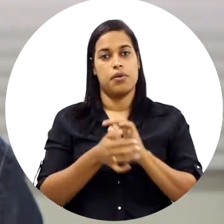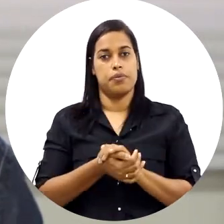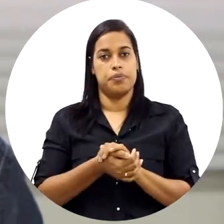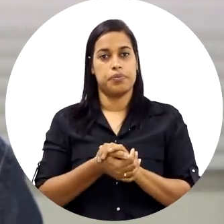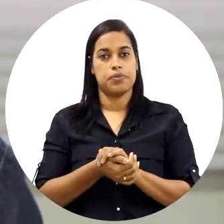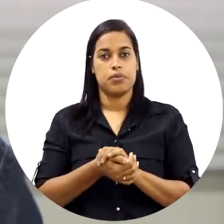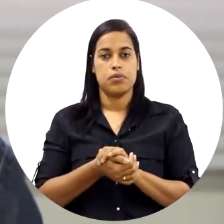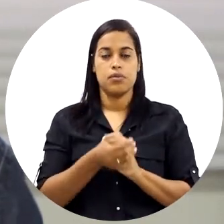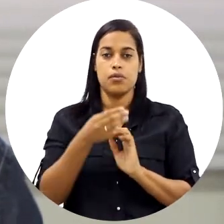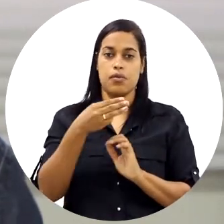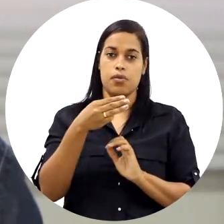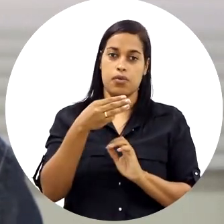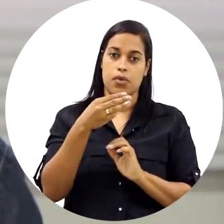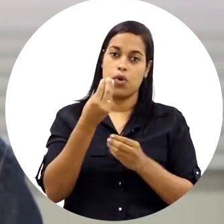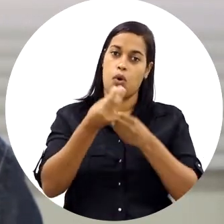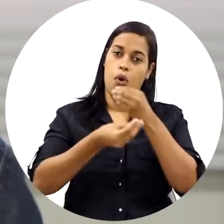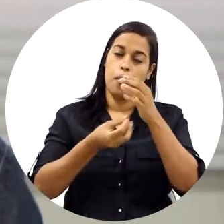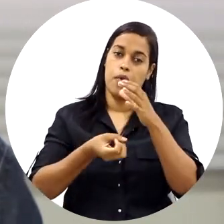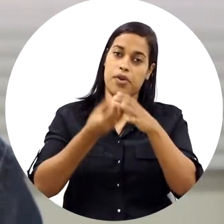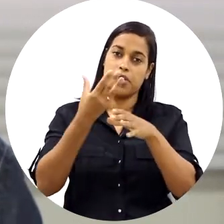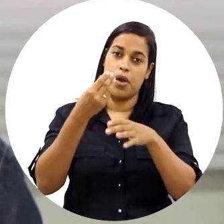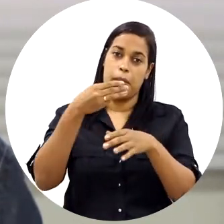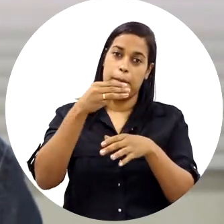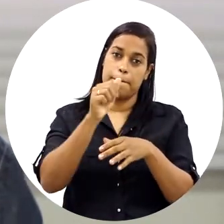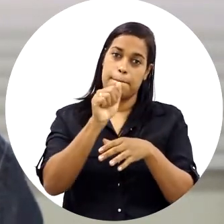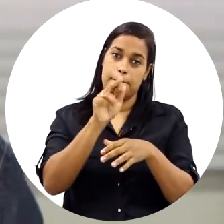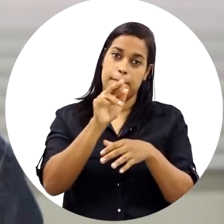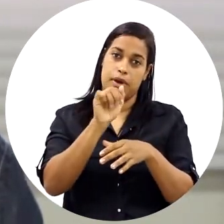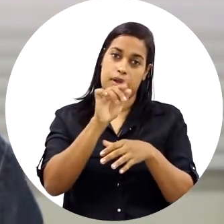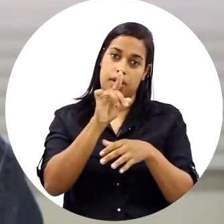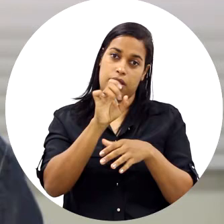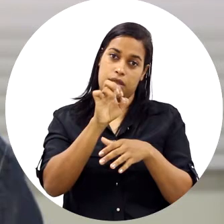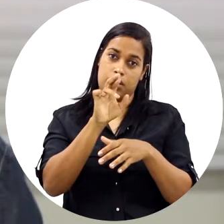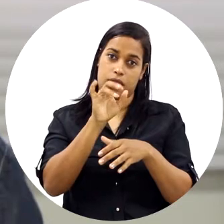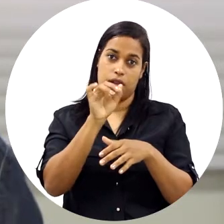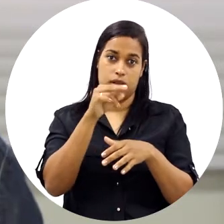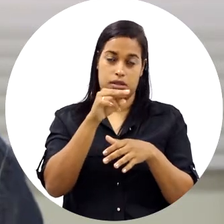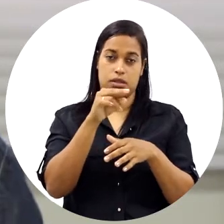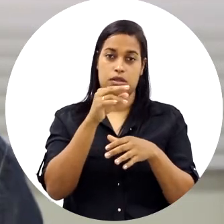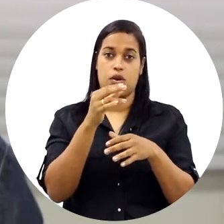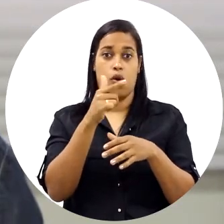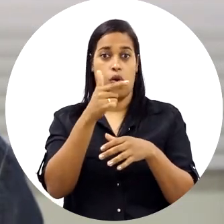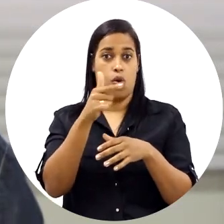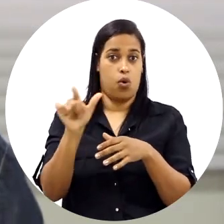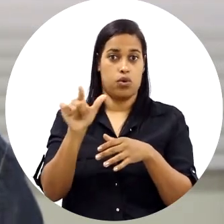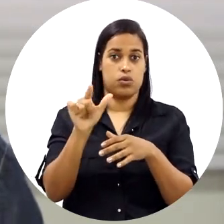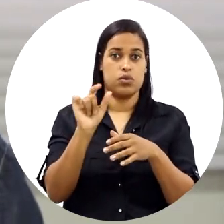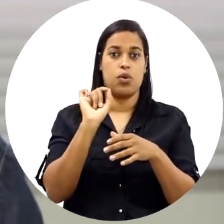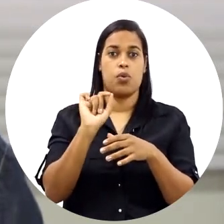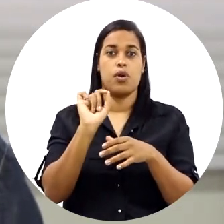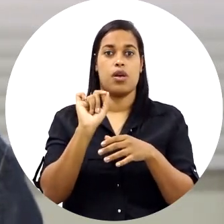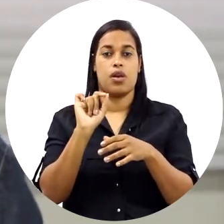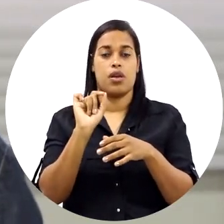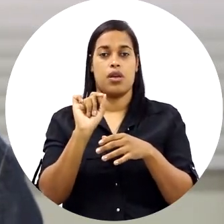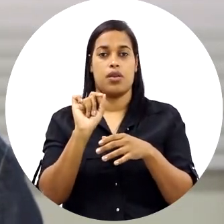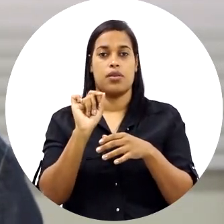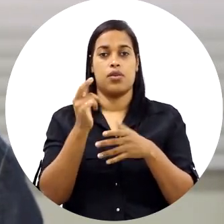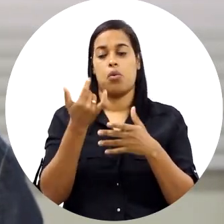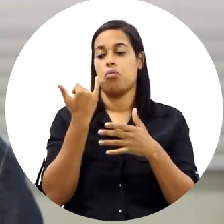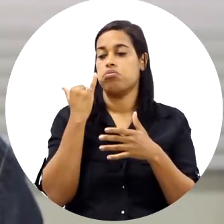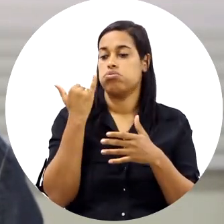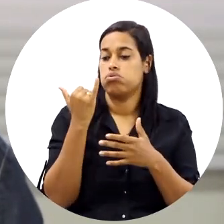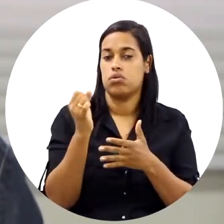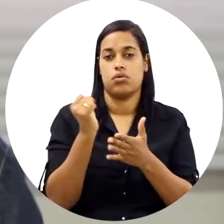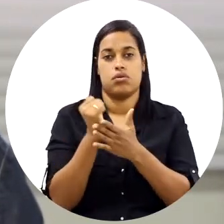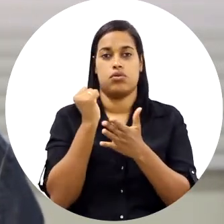de malha direta, como você criar malha direta dentro do documento, e outros recursos, por exemplo, a questão de personalização, de controle